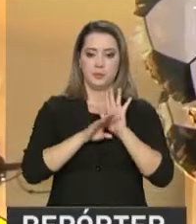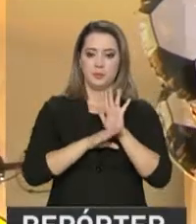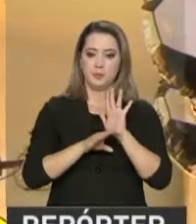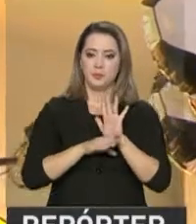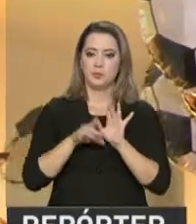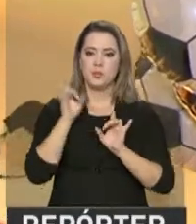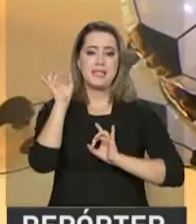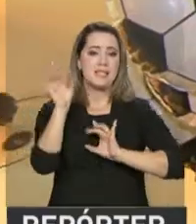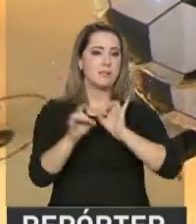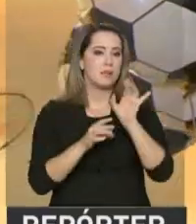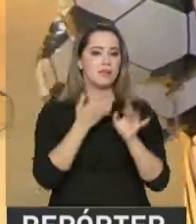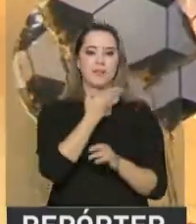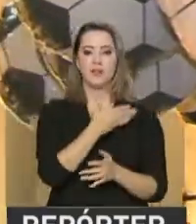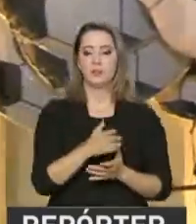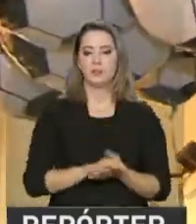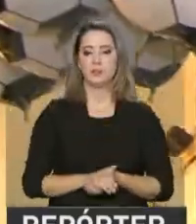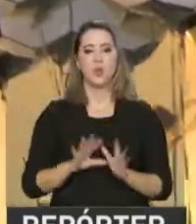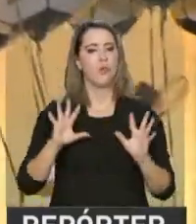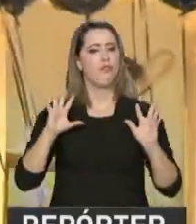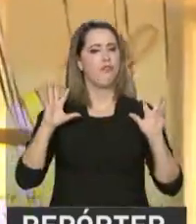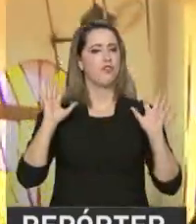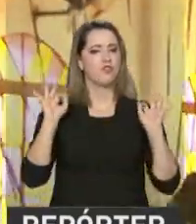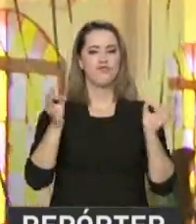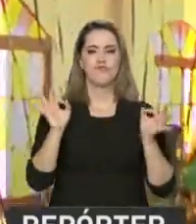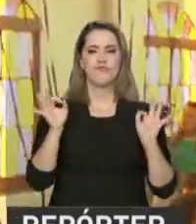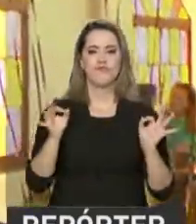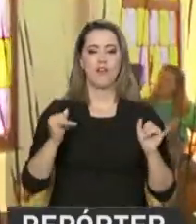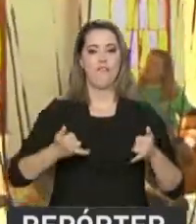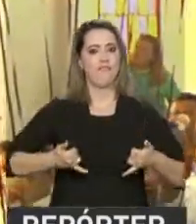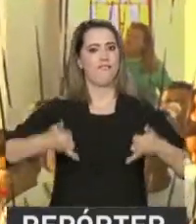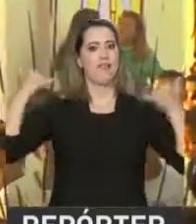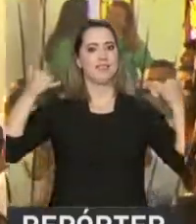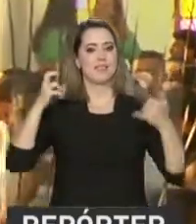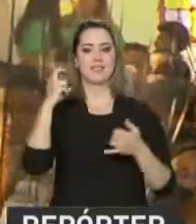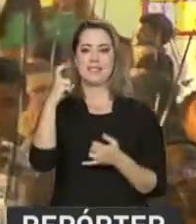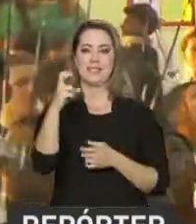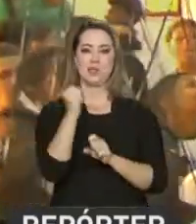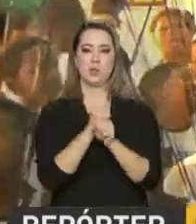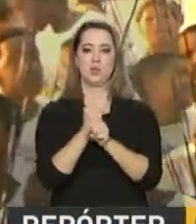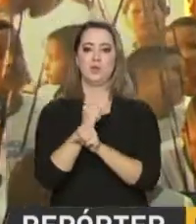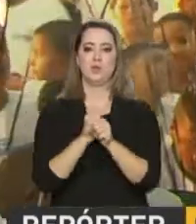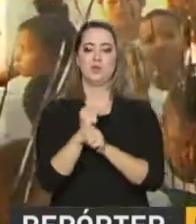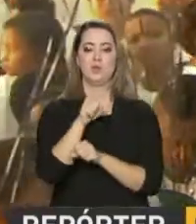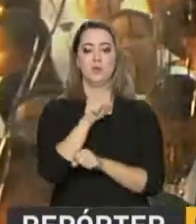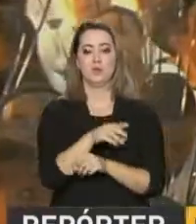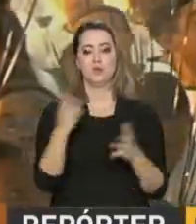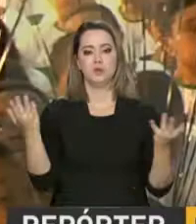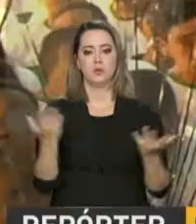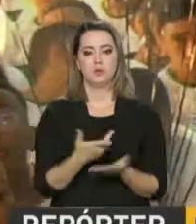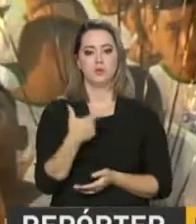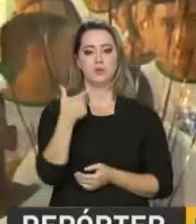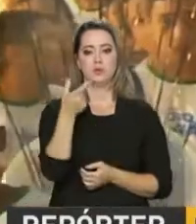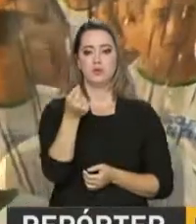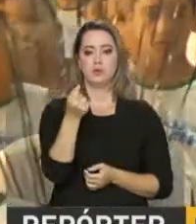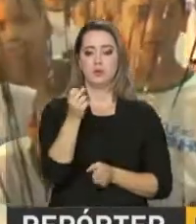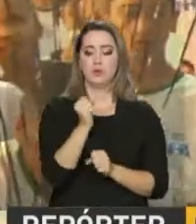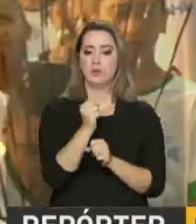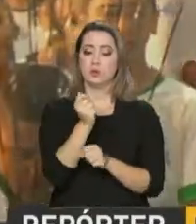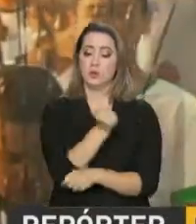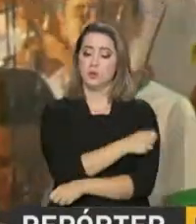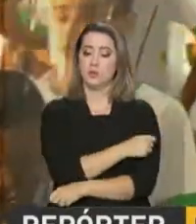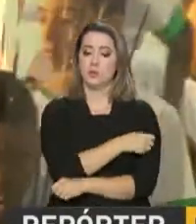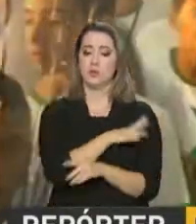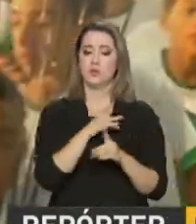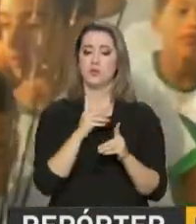já está tudo pronto para a festa que vai celebrar os 15 anos do brasil amanhã hoje são 200 alunos se encontra no